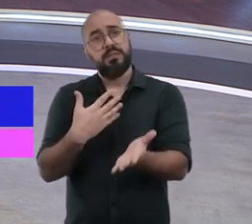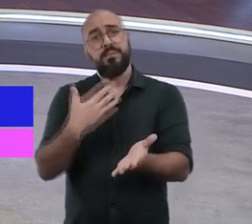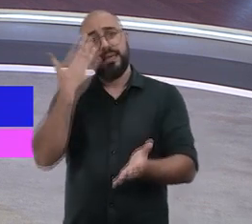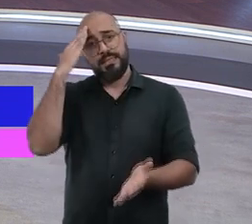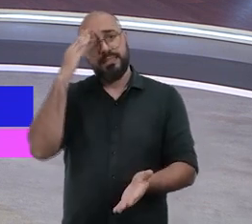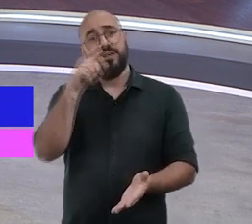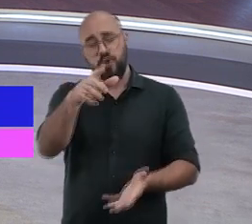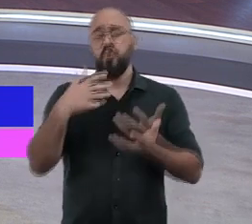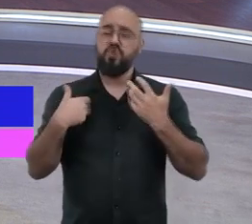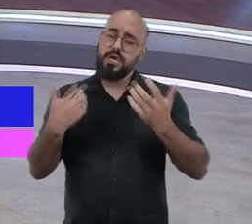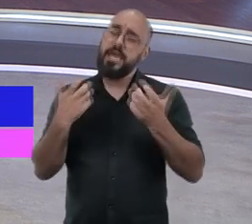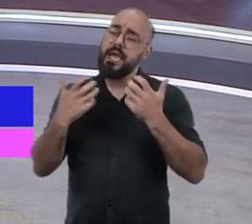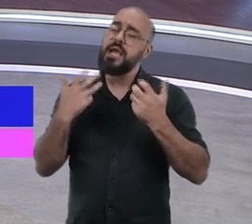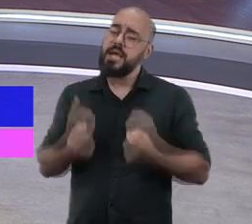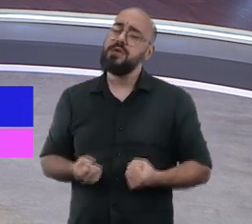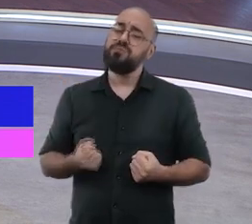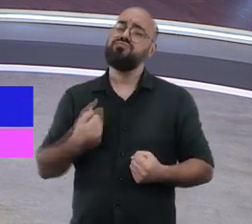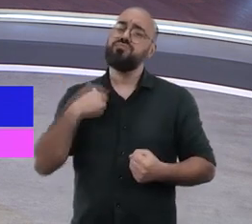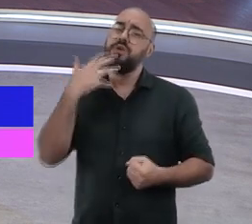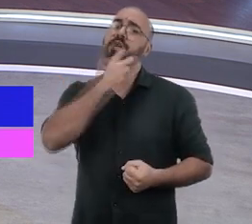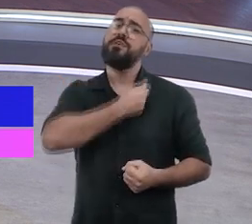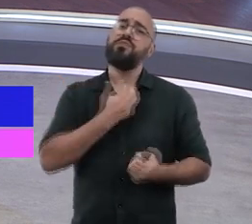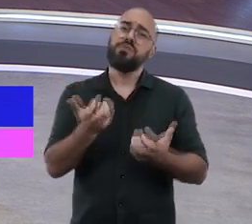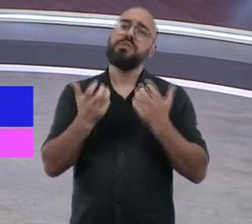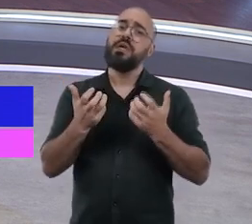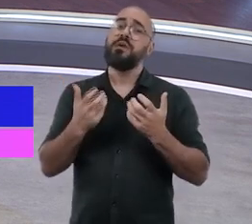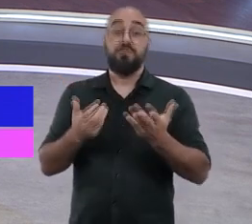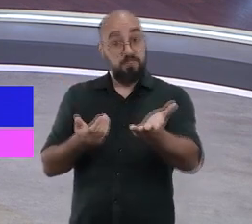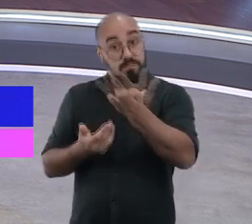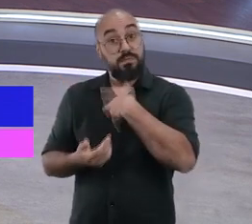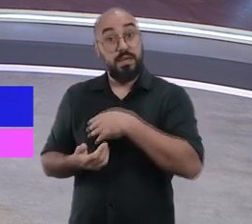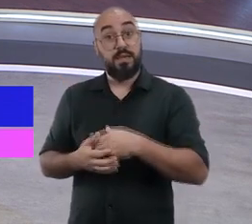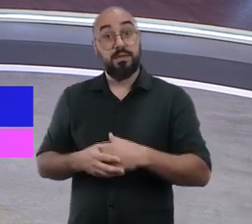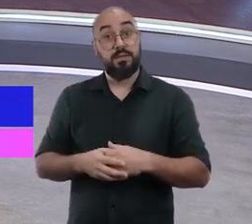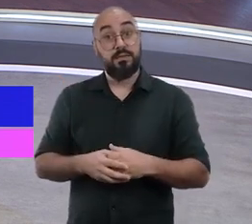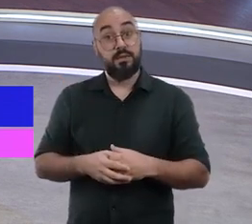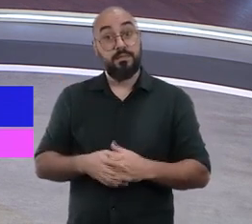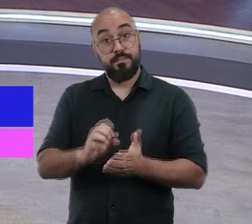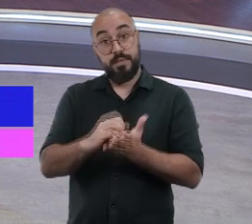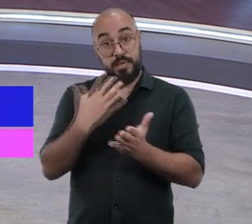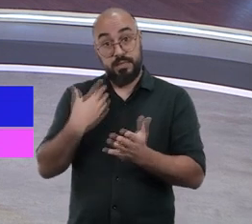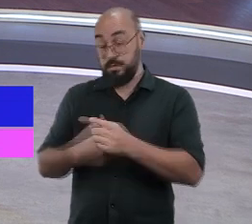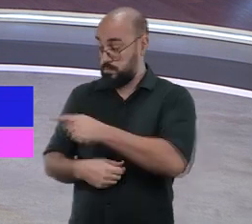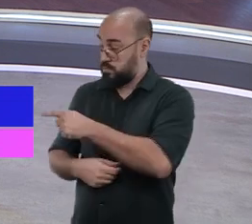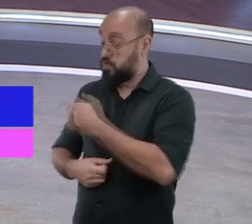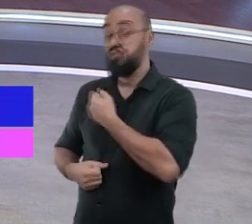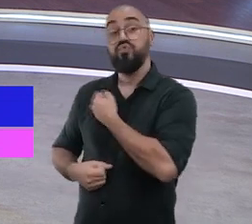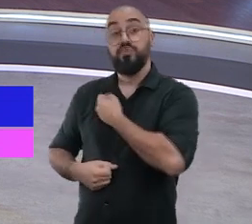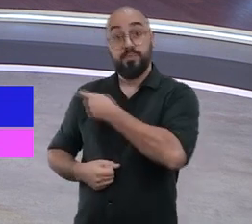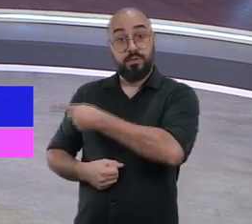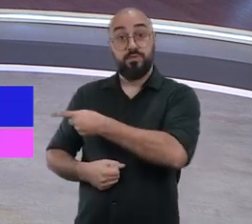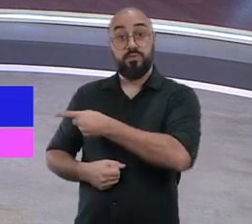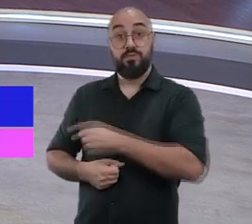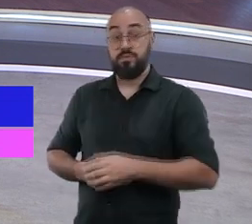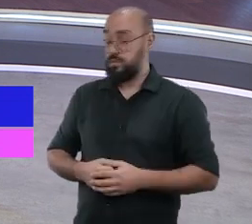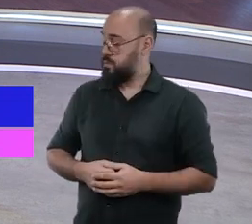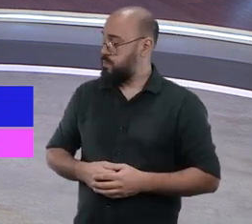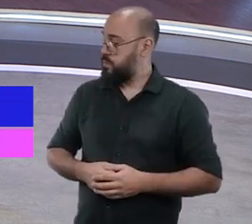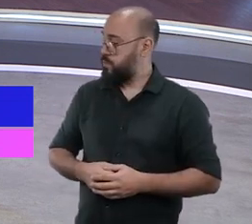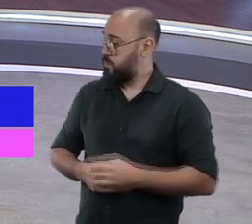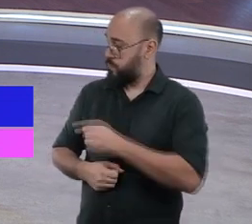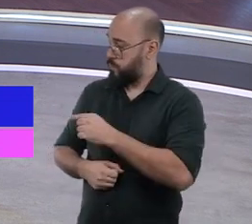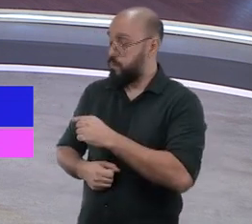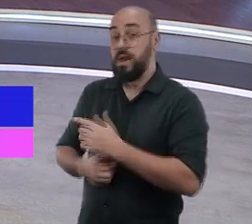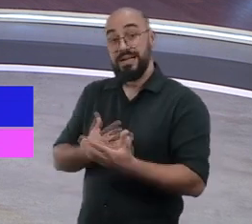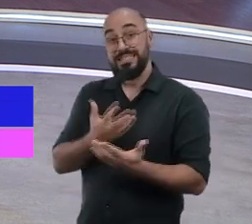equipe está à sua disposição. Então, anota o número do celular, pega aí, coloca na agenda do seu